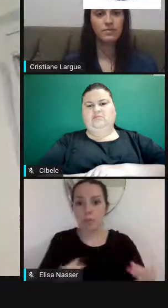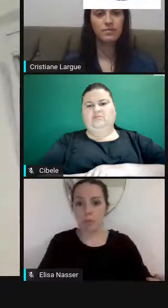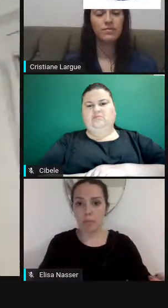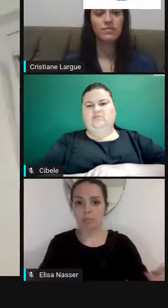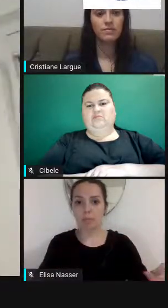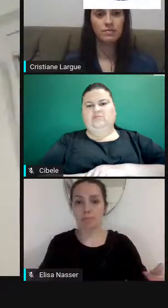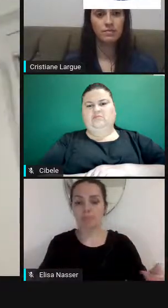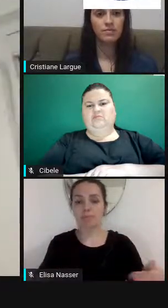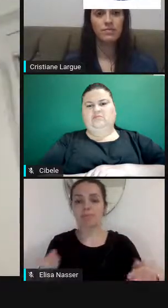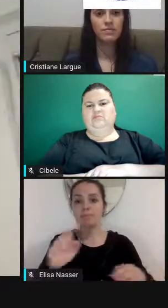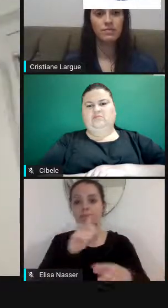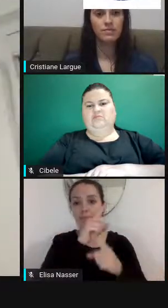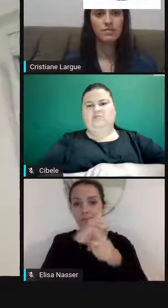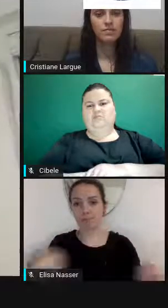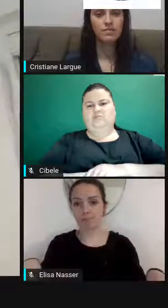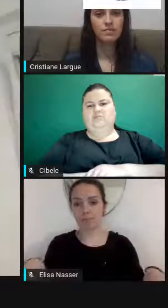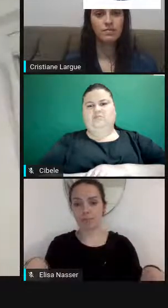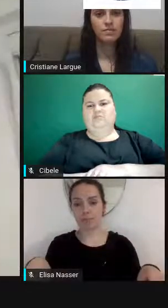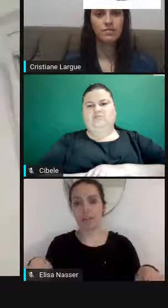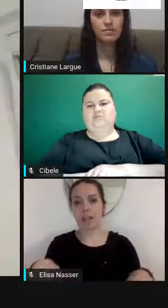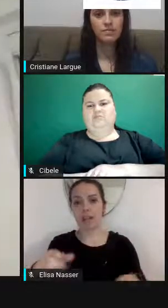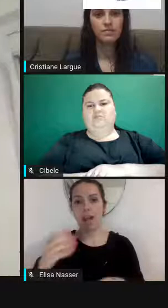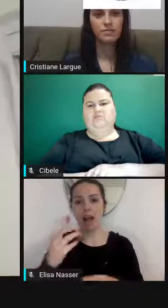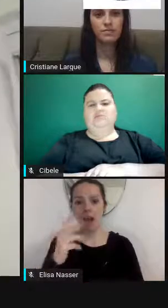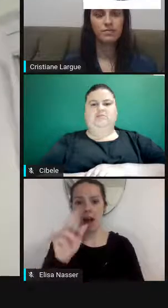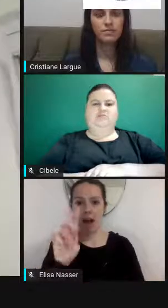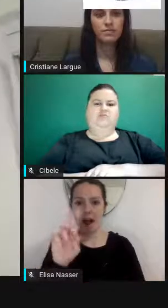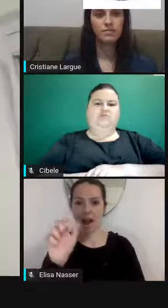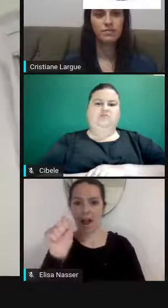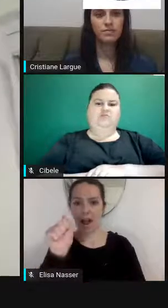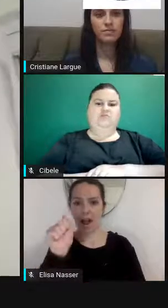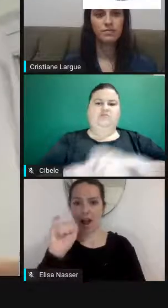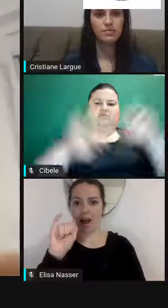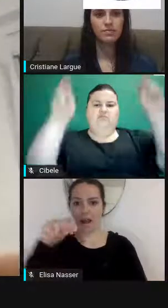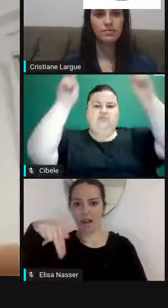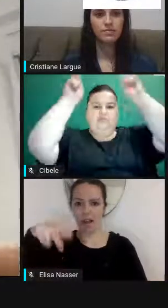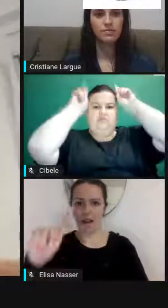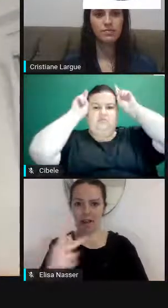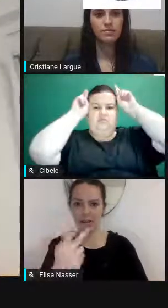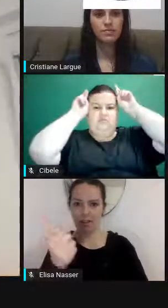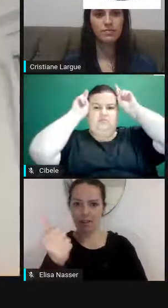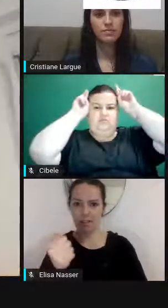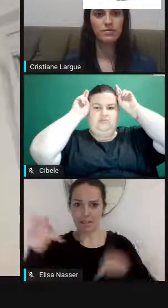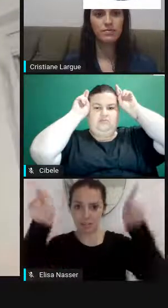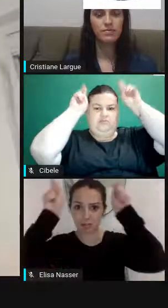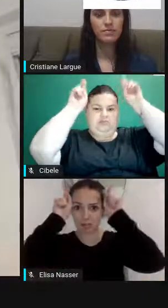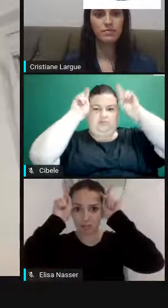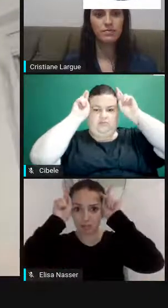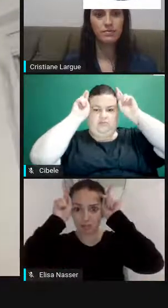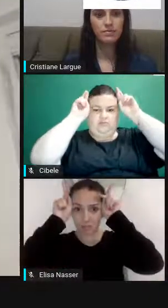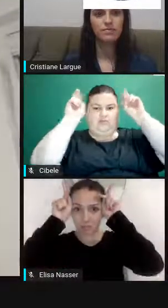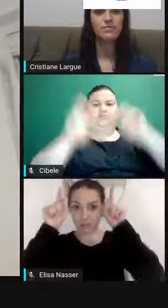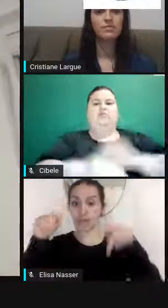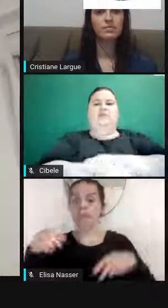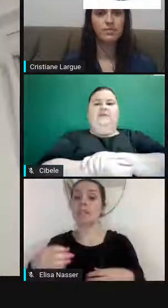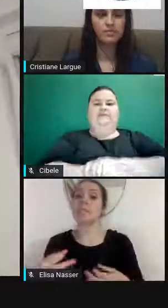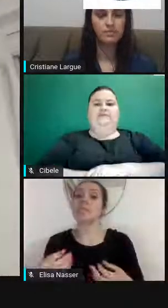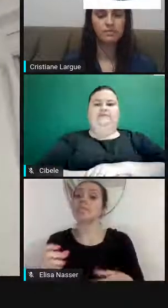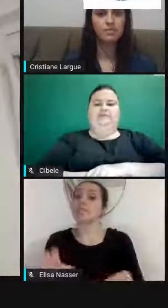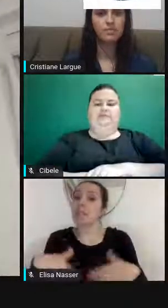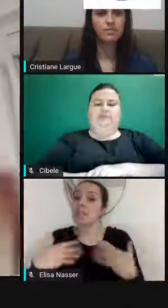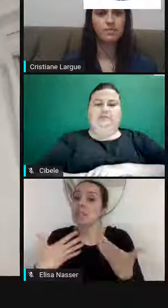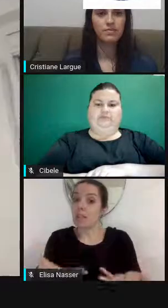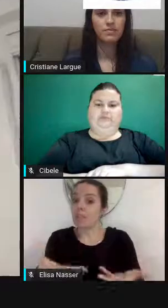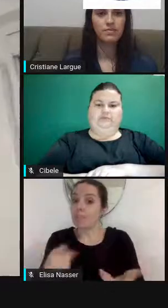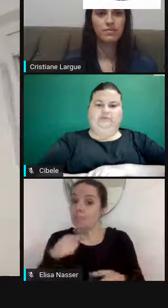maneira de sua acabar com uma infestação dessas sem utilizar veneno e o mais massa disso tudo é que esse serviço costuma ser muito caro Então ele